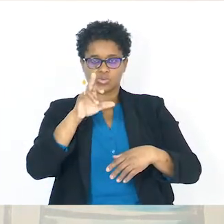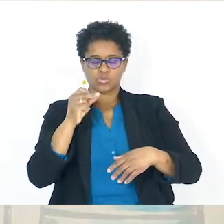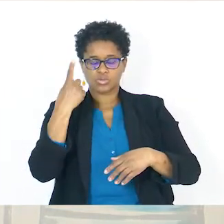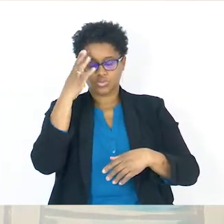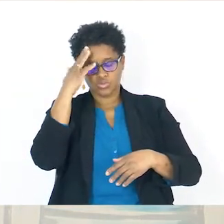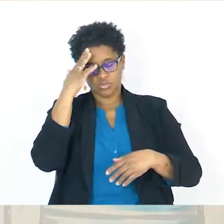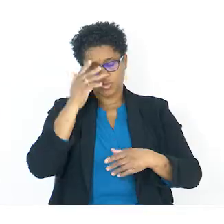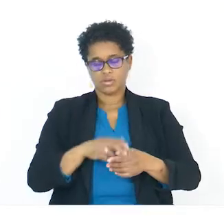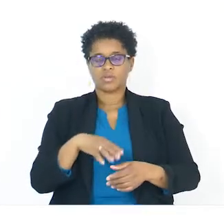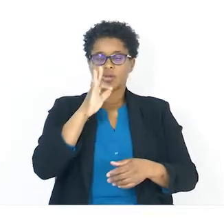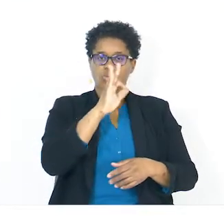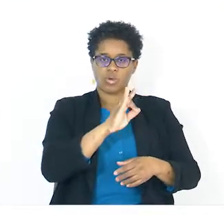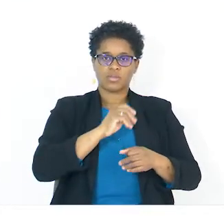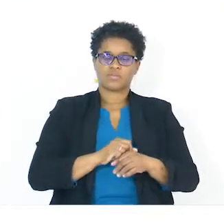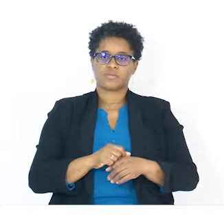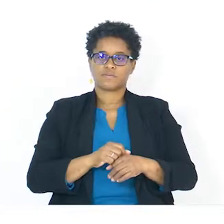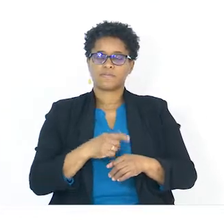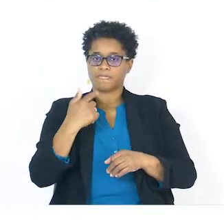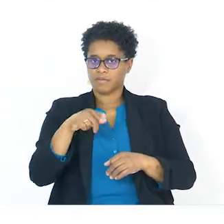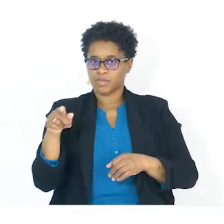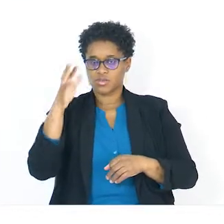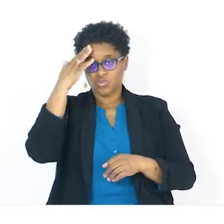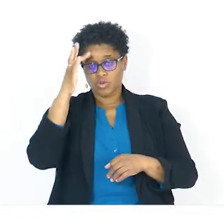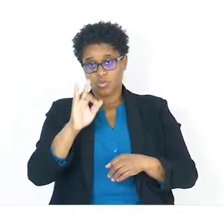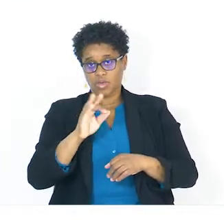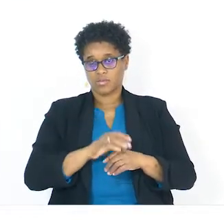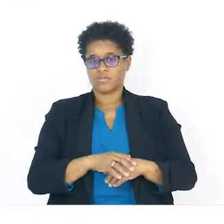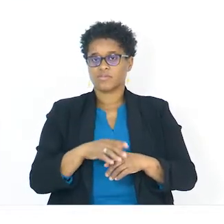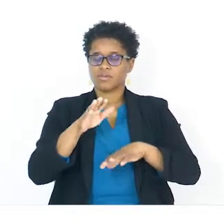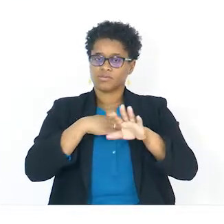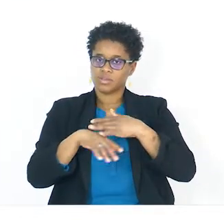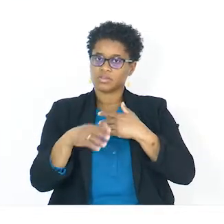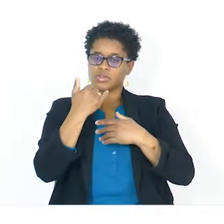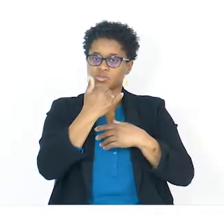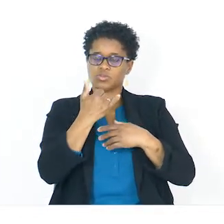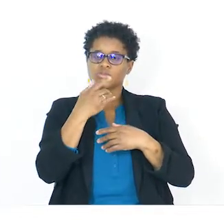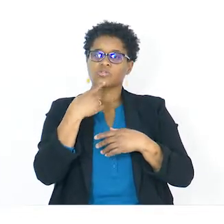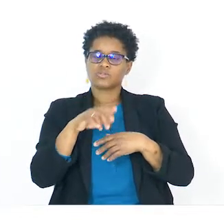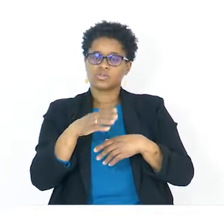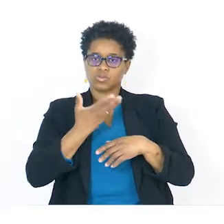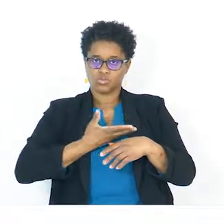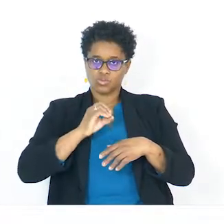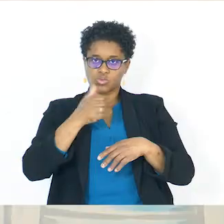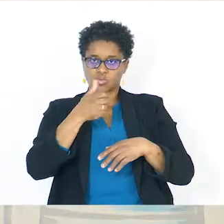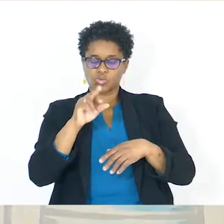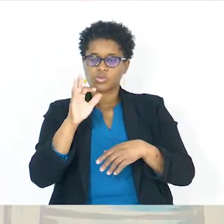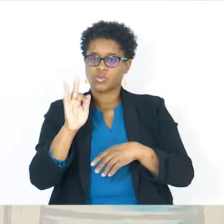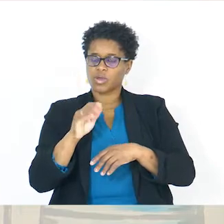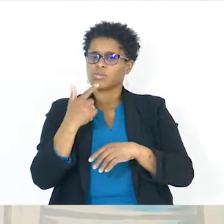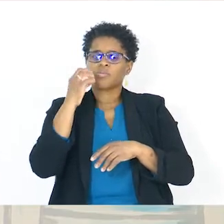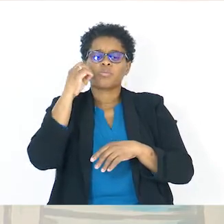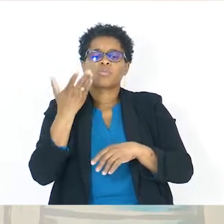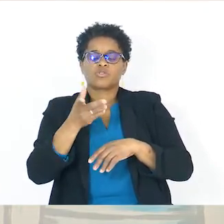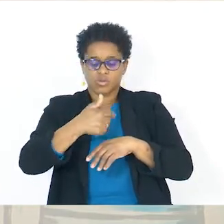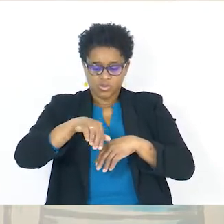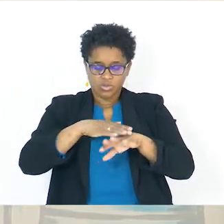um número. 4, temos aqui o número 4. Vamos calcular o dobro de 4. Como é que